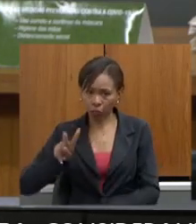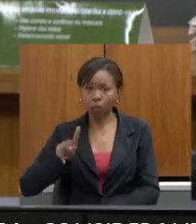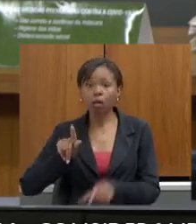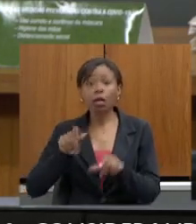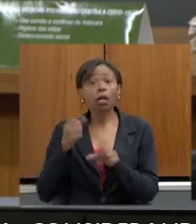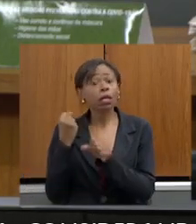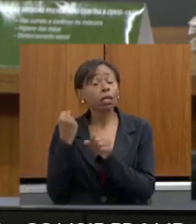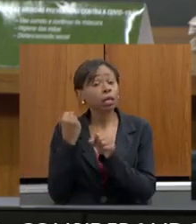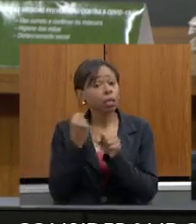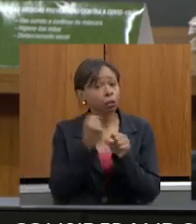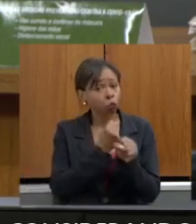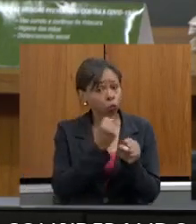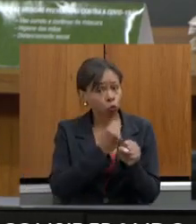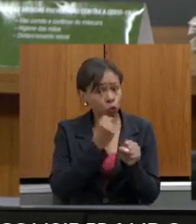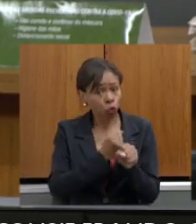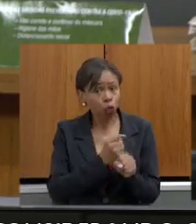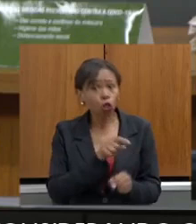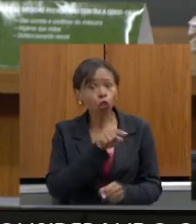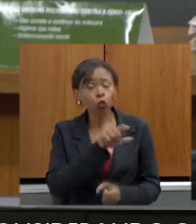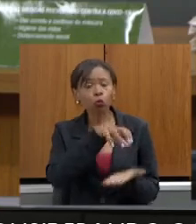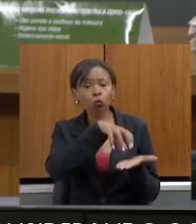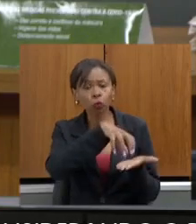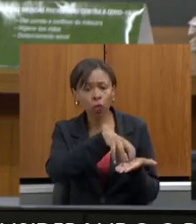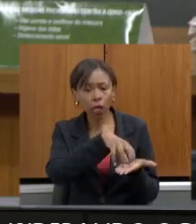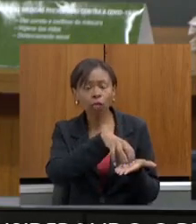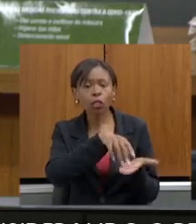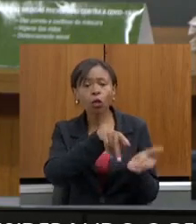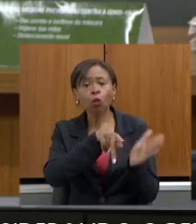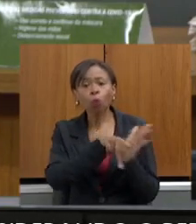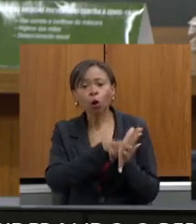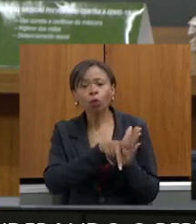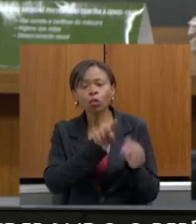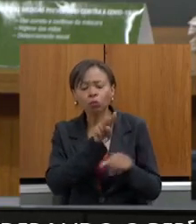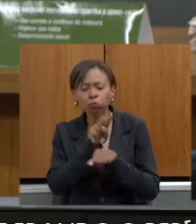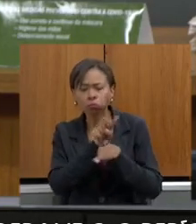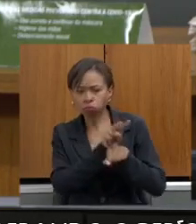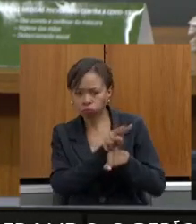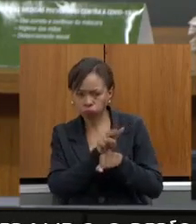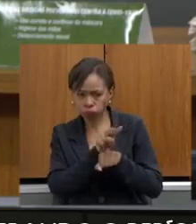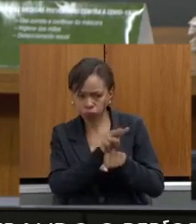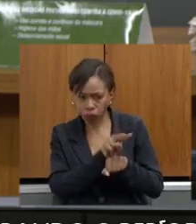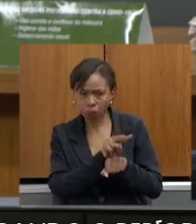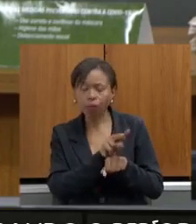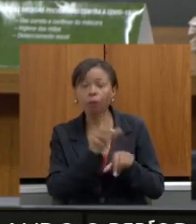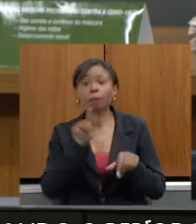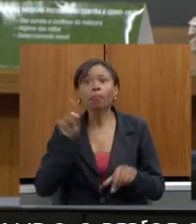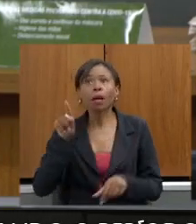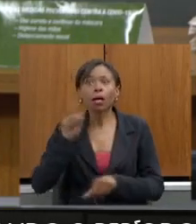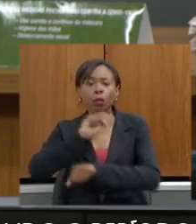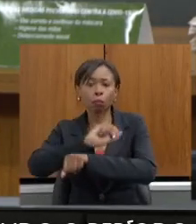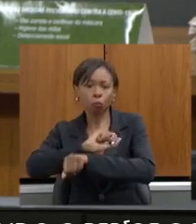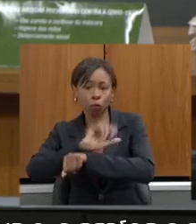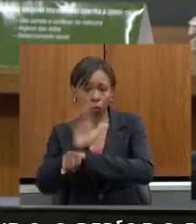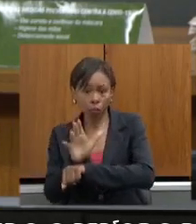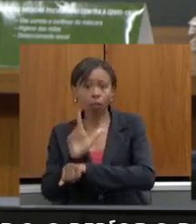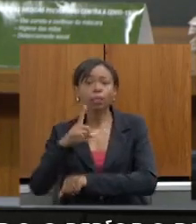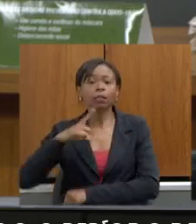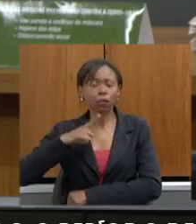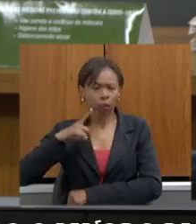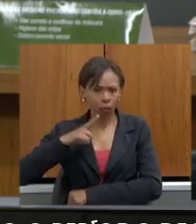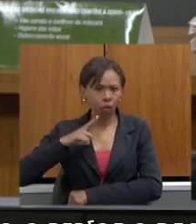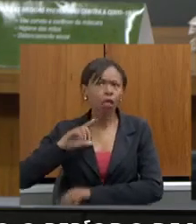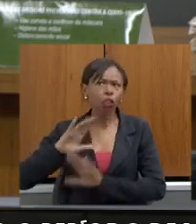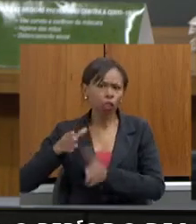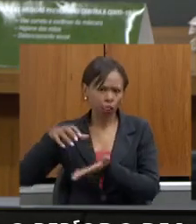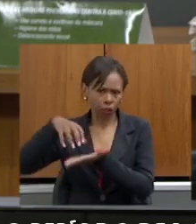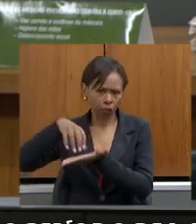construção de uma unidade de plantão também Montes Claros tivemos já temos na unidade Regional de